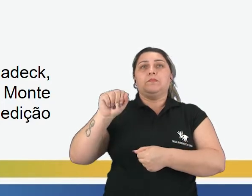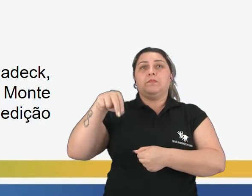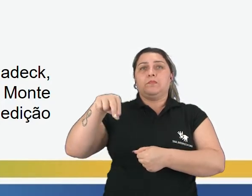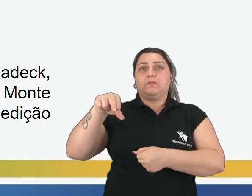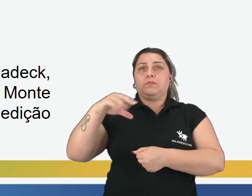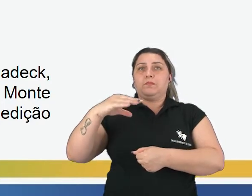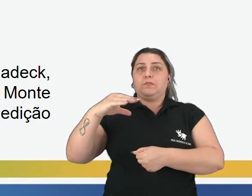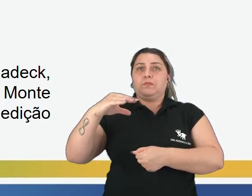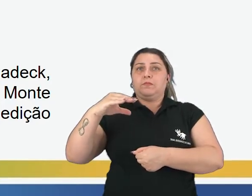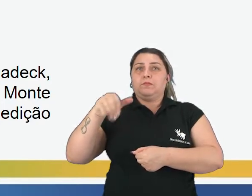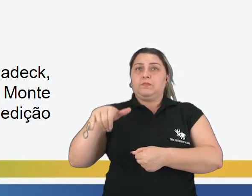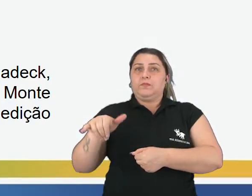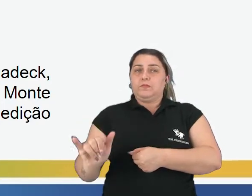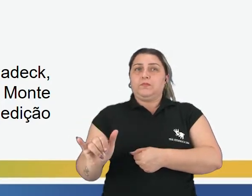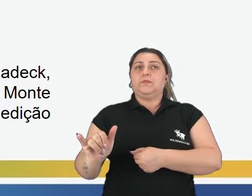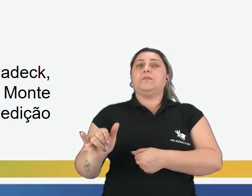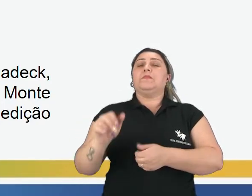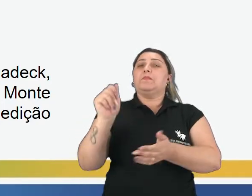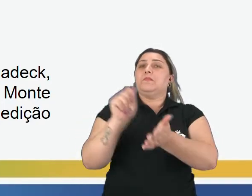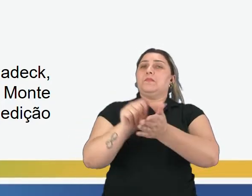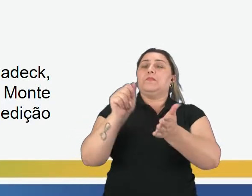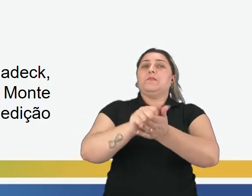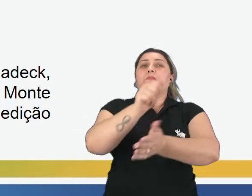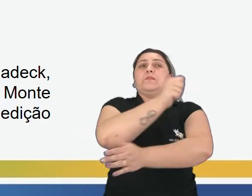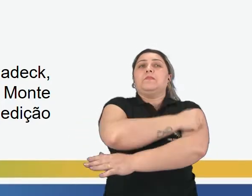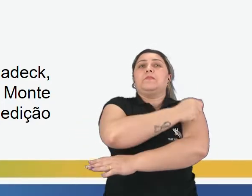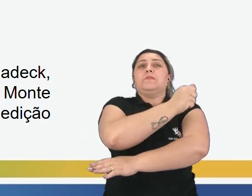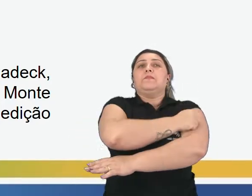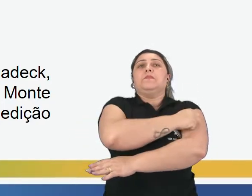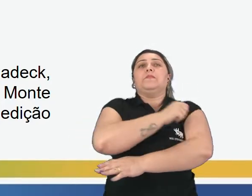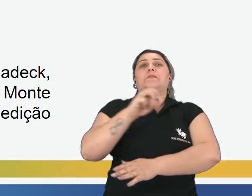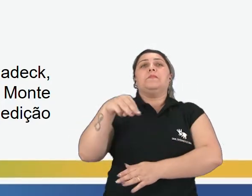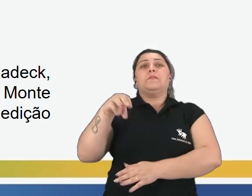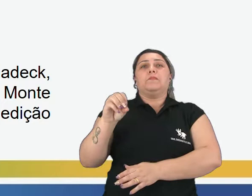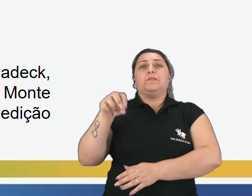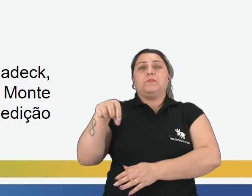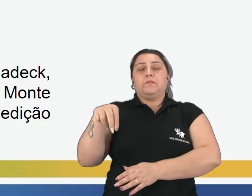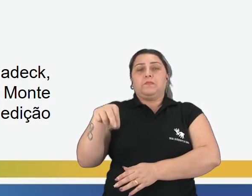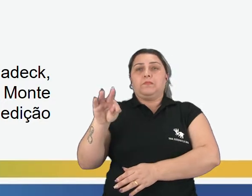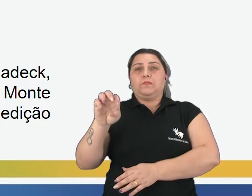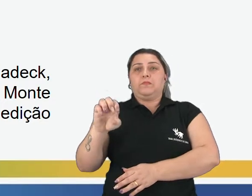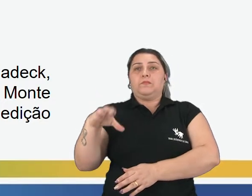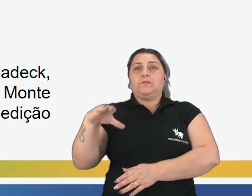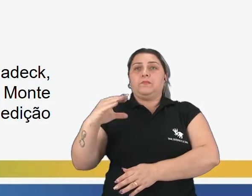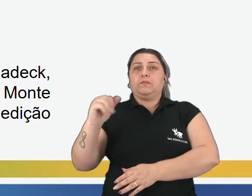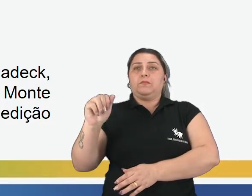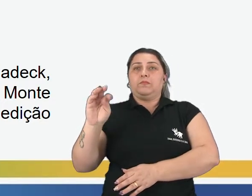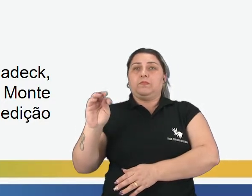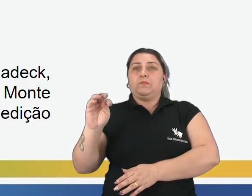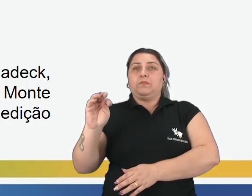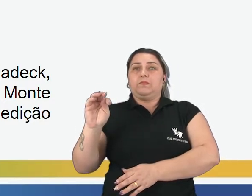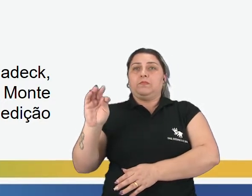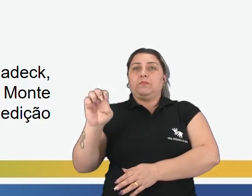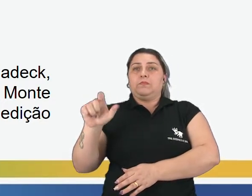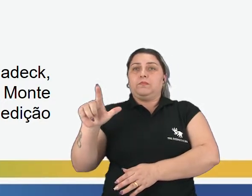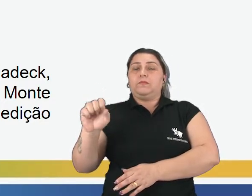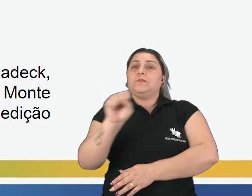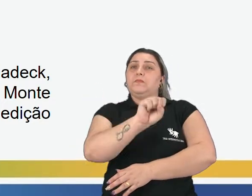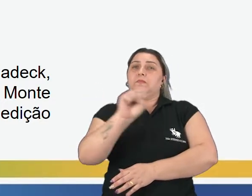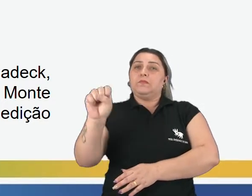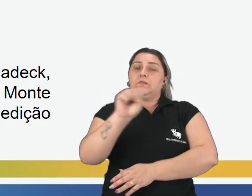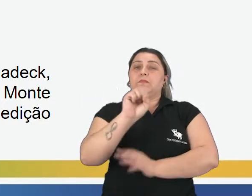Xadec, tá? Escrita por essa aluna da cidade de Monte Castelo, em Santa Catarina. Esse texto foi um